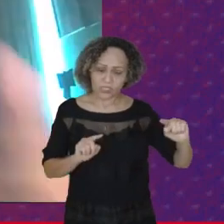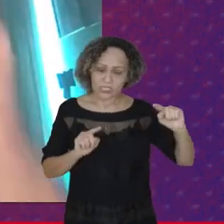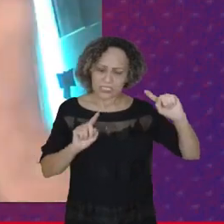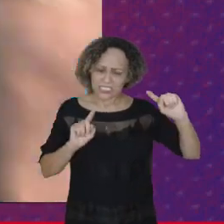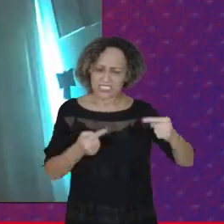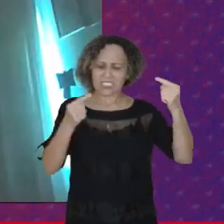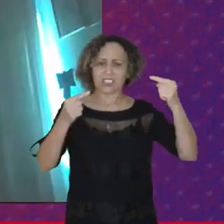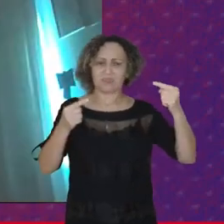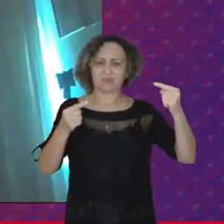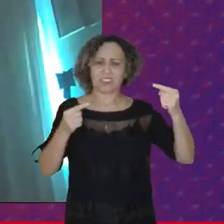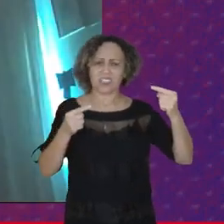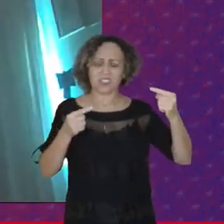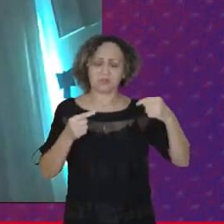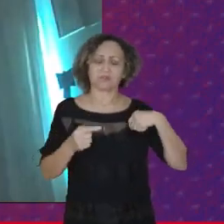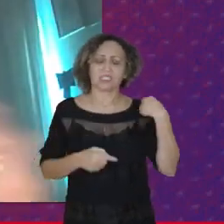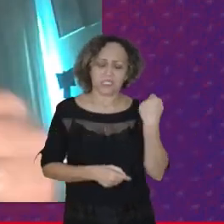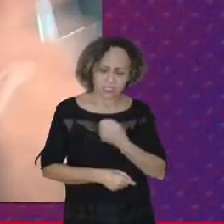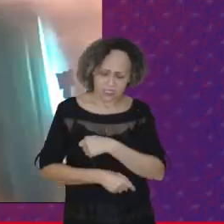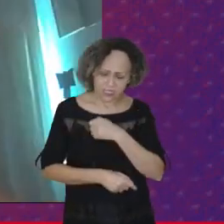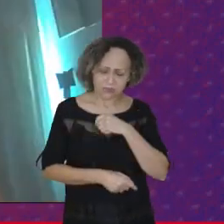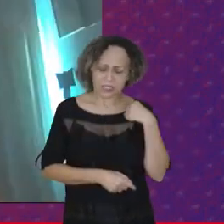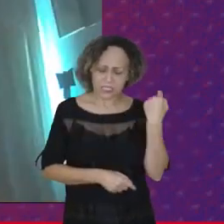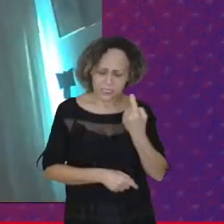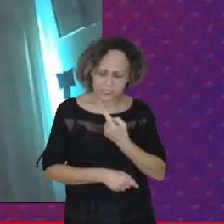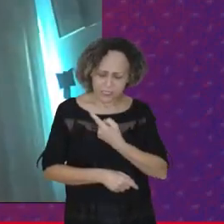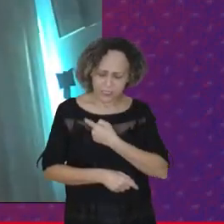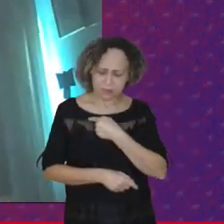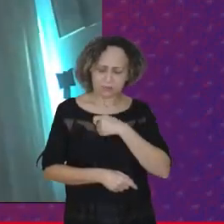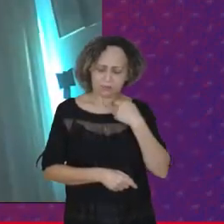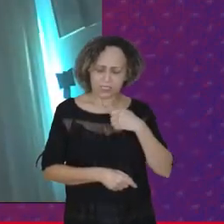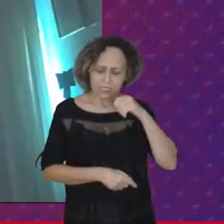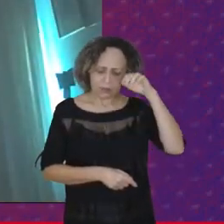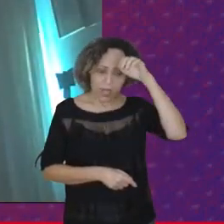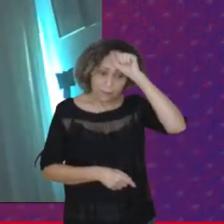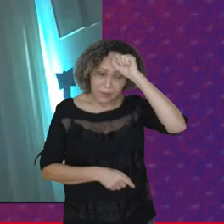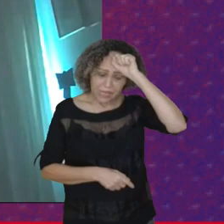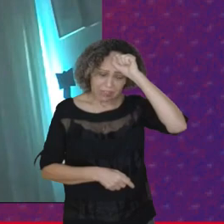superar, aprender, né? Muito mais do que combater.